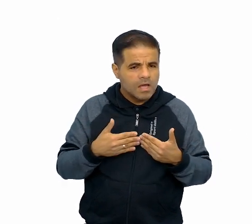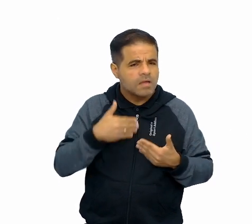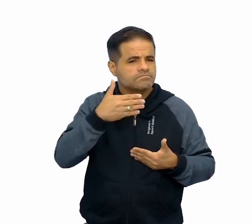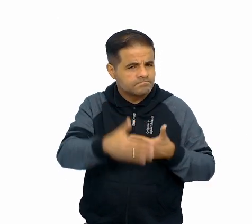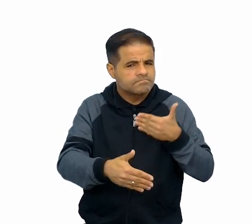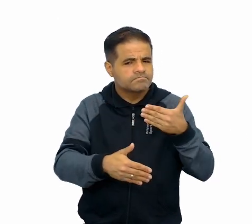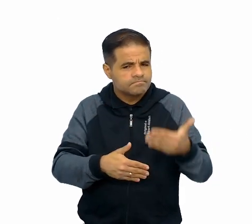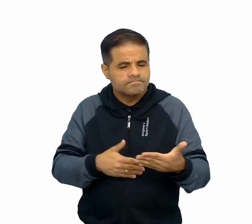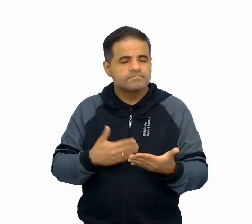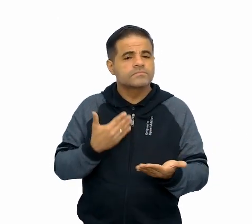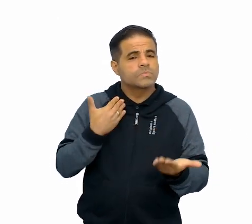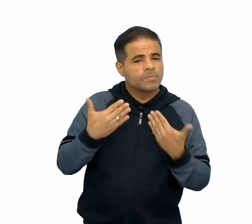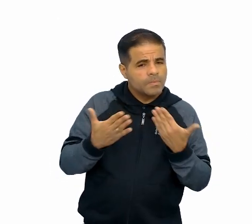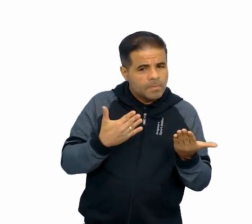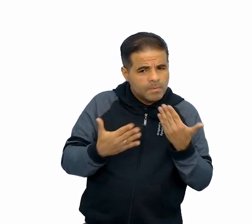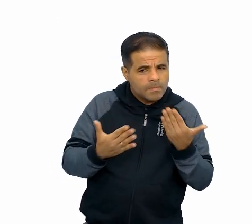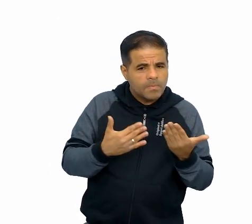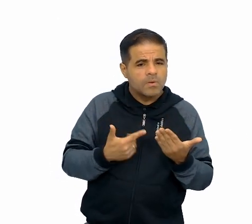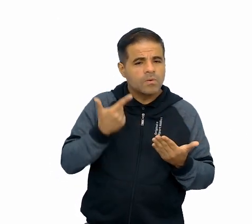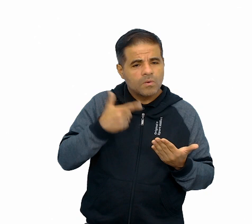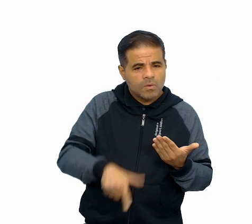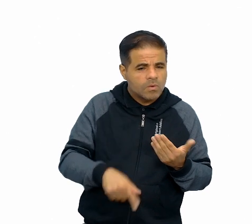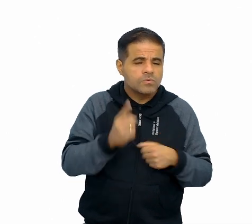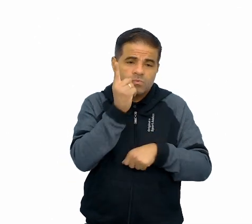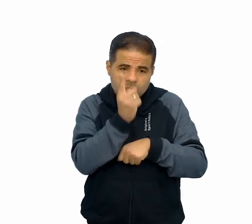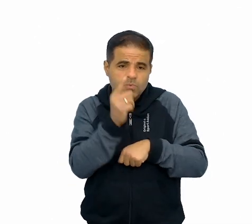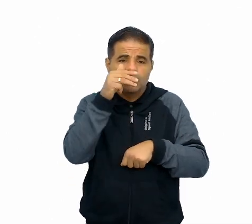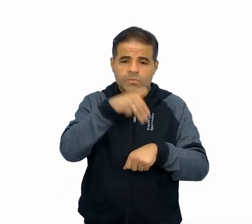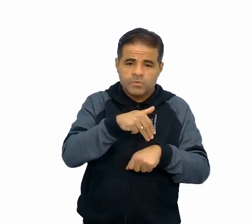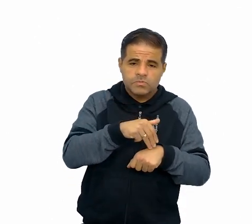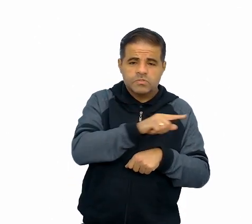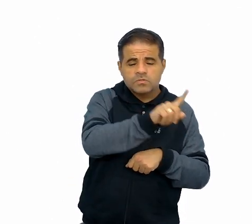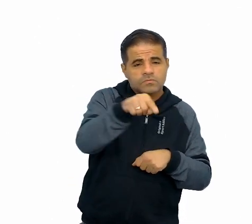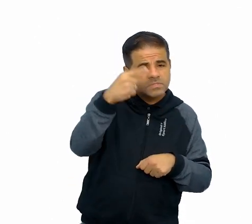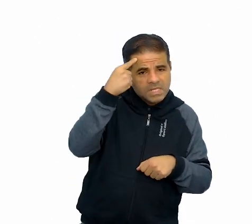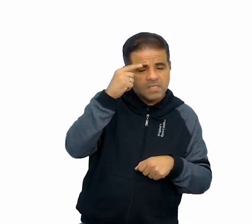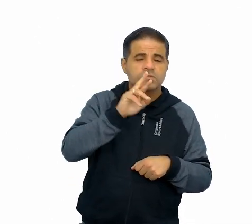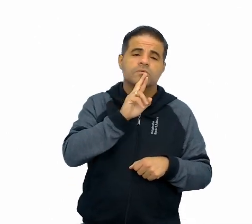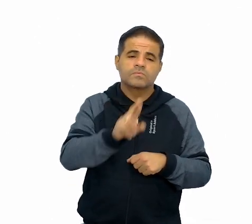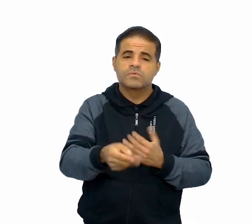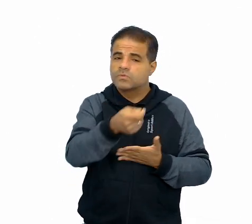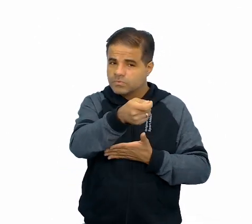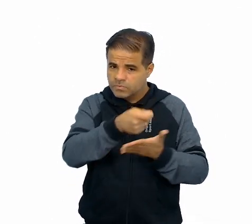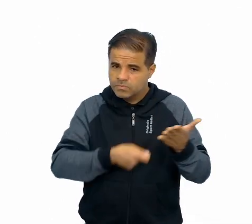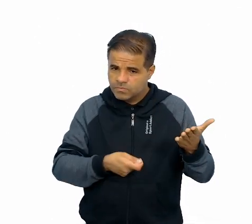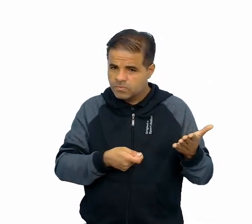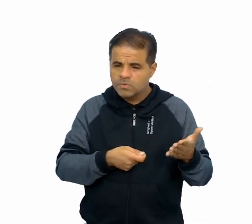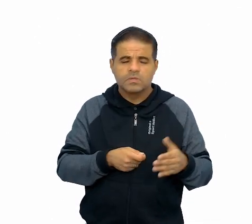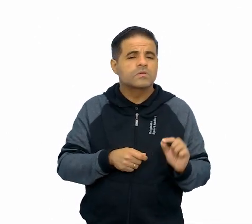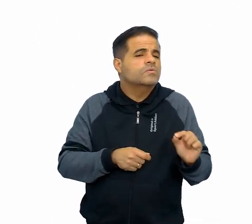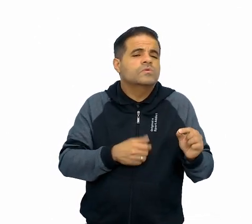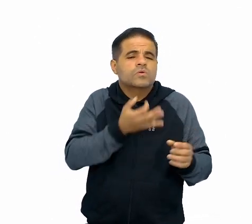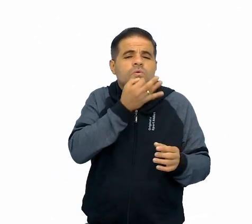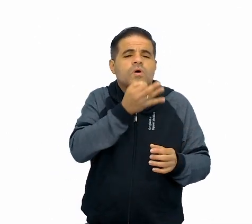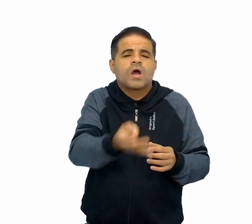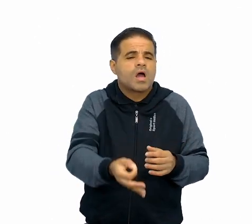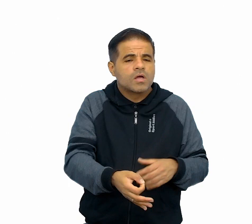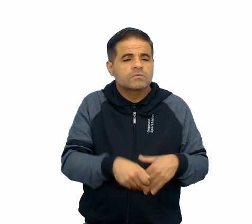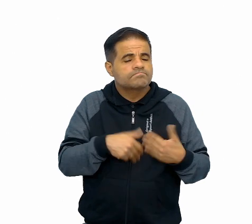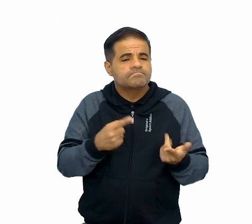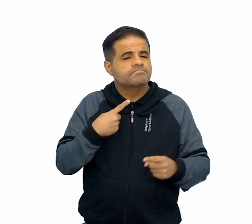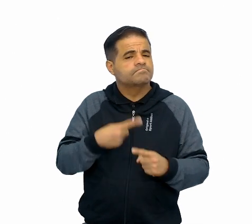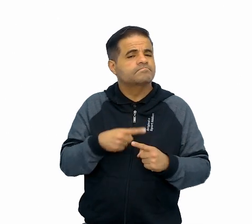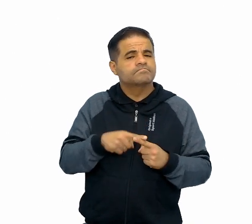avançar um pouco na nossa conversa, mais um minutinho para vocês responderem e anotarem aí. Por que vocês acham que